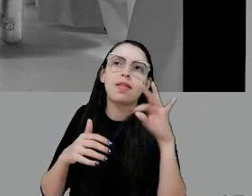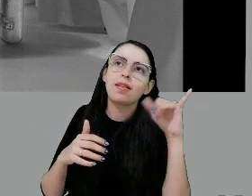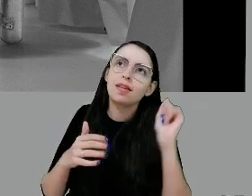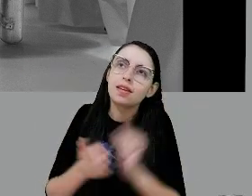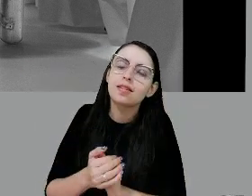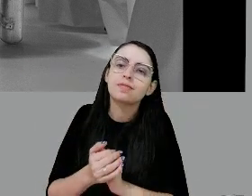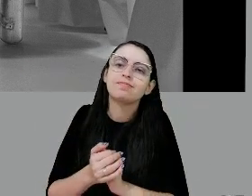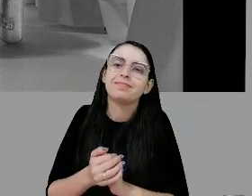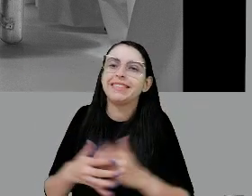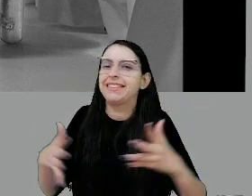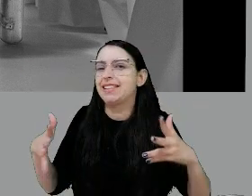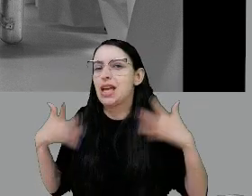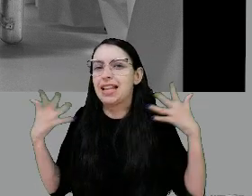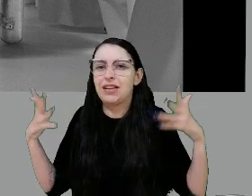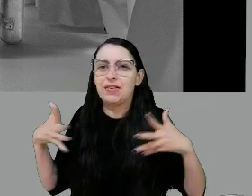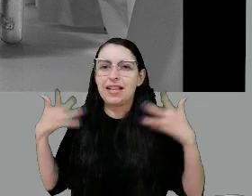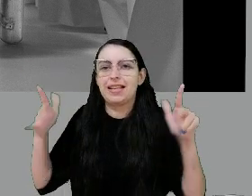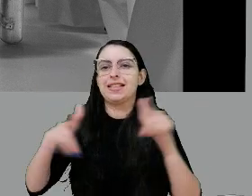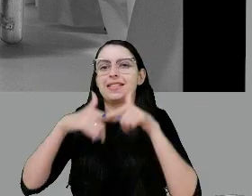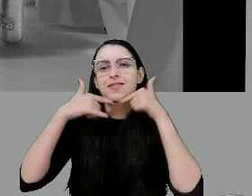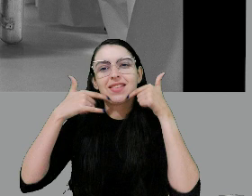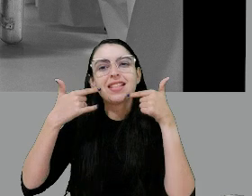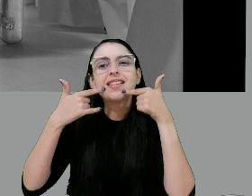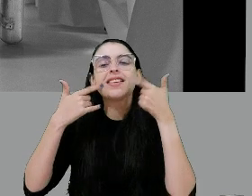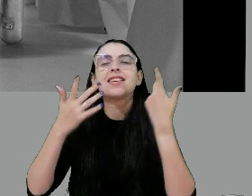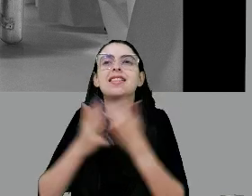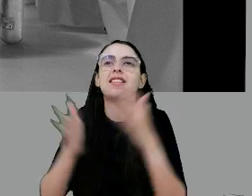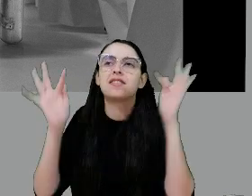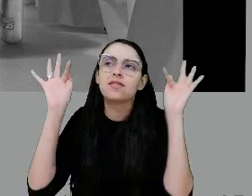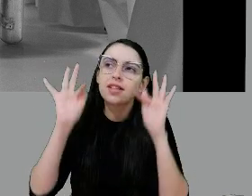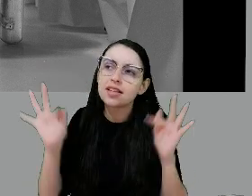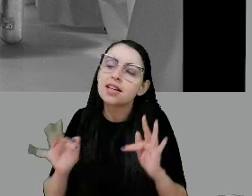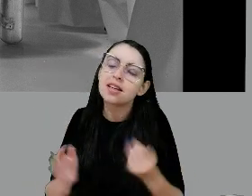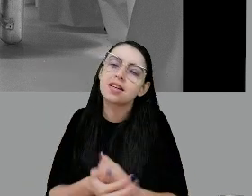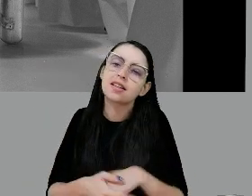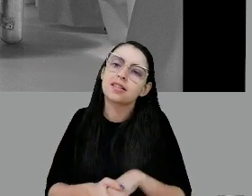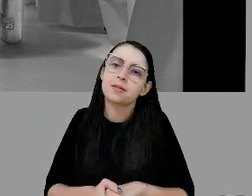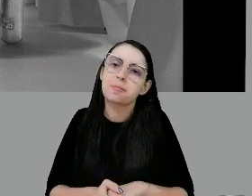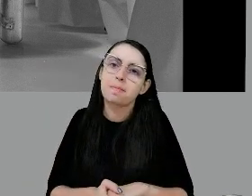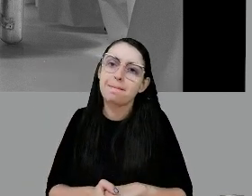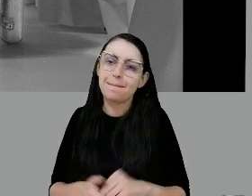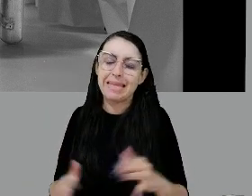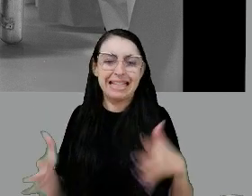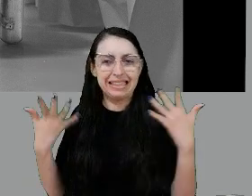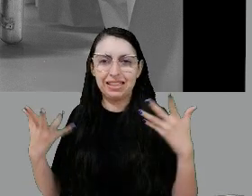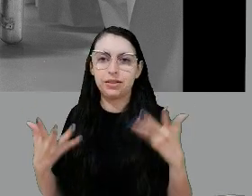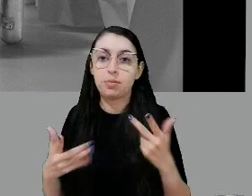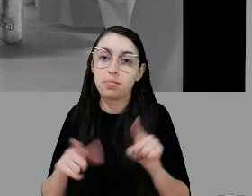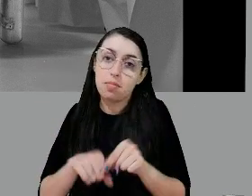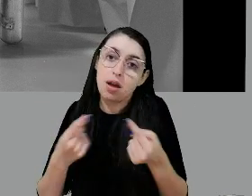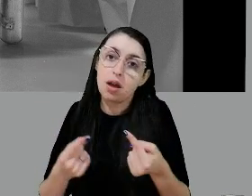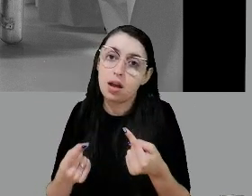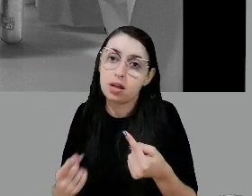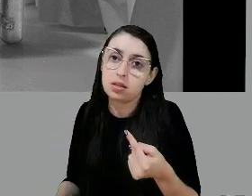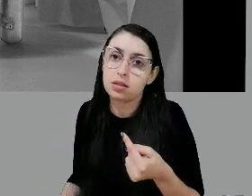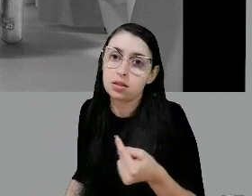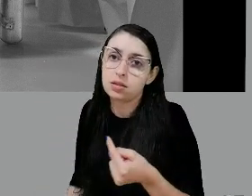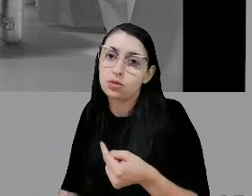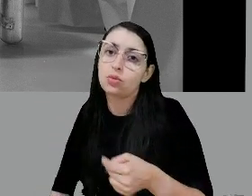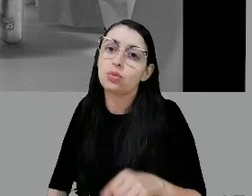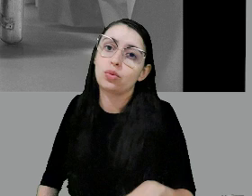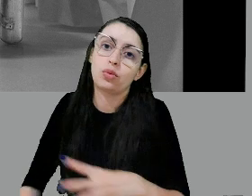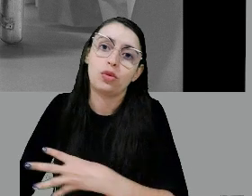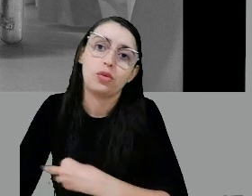UTI, muito animada, muito fagueira e muito alegre, mas ela estava